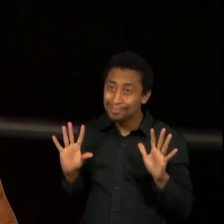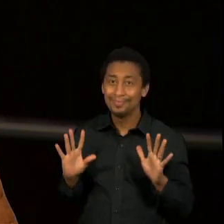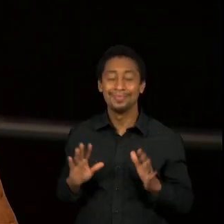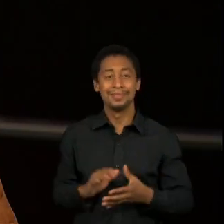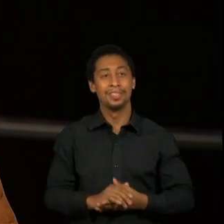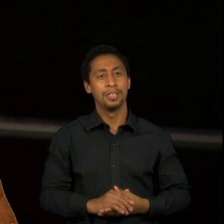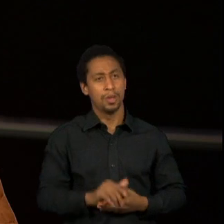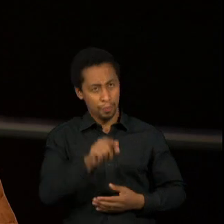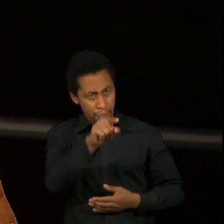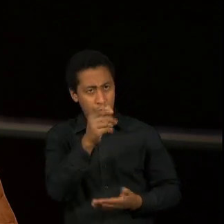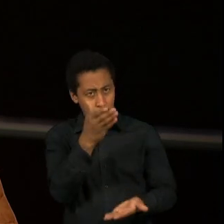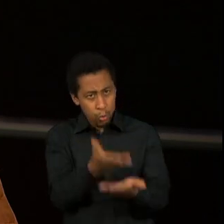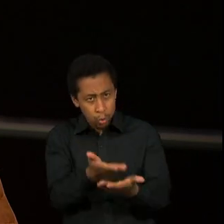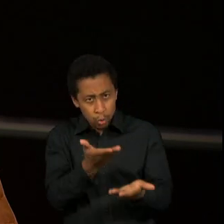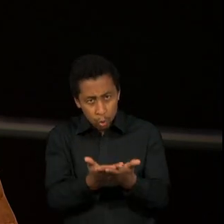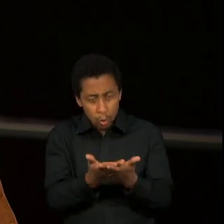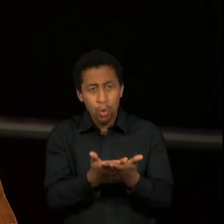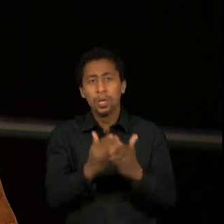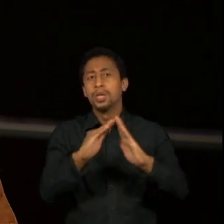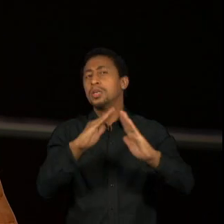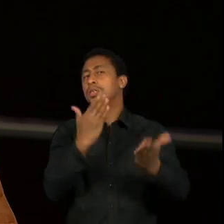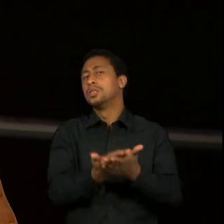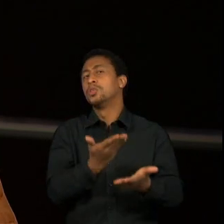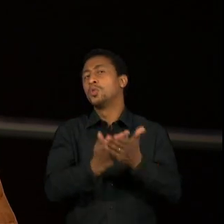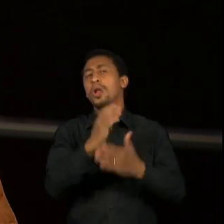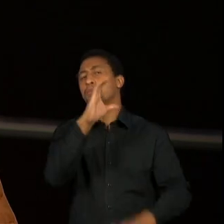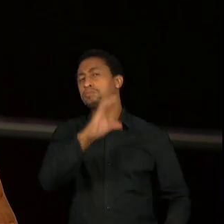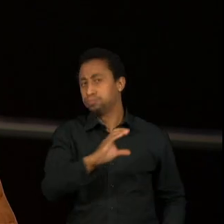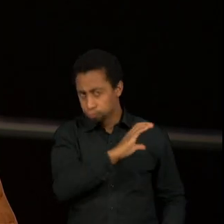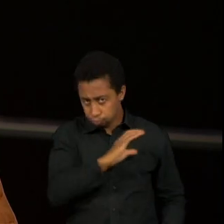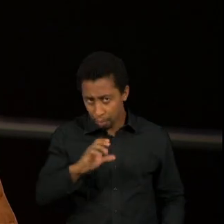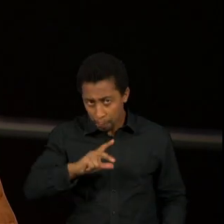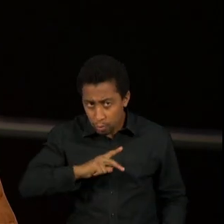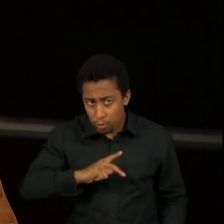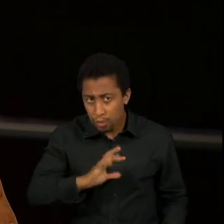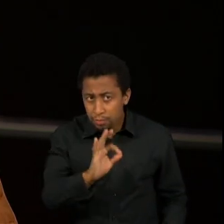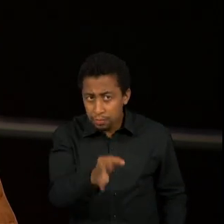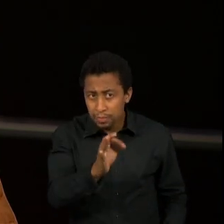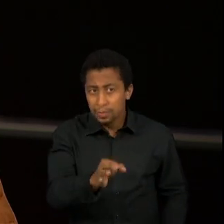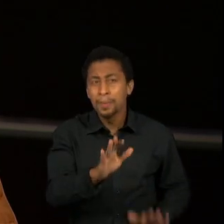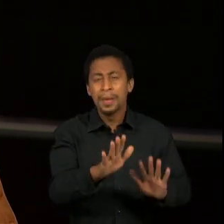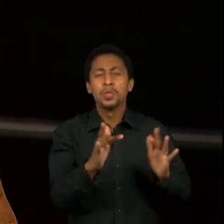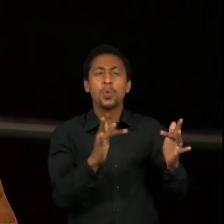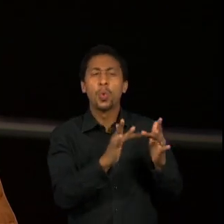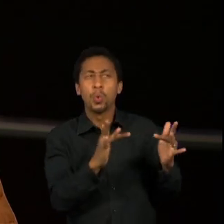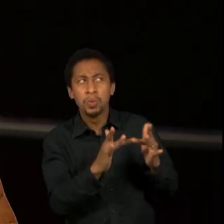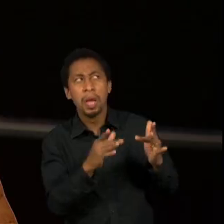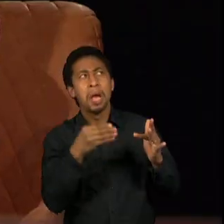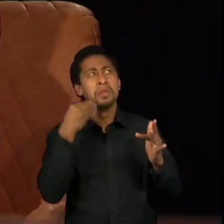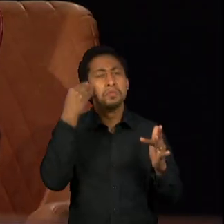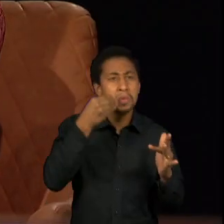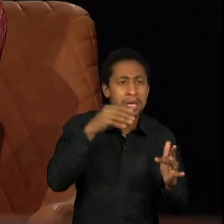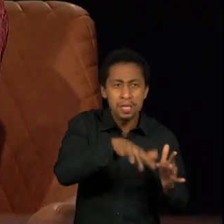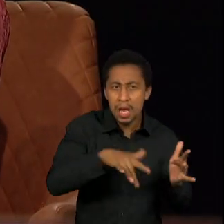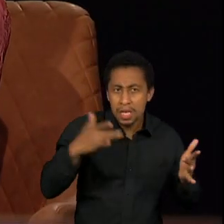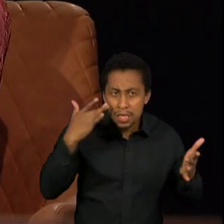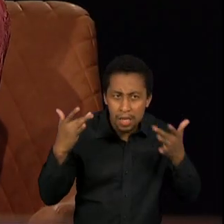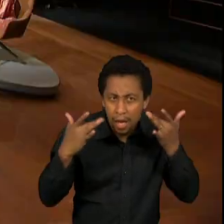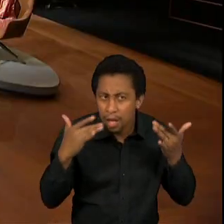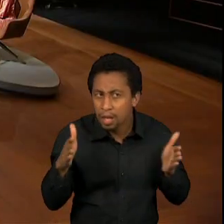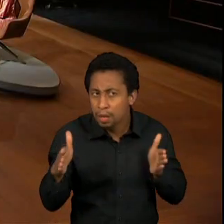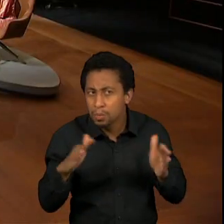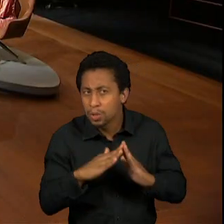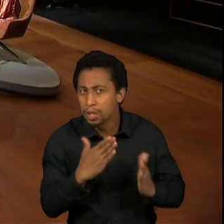você estudou em escolas católicas particulares, mas você chegou a ter algum contato, alguma experiência com o teatro nessa